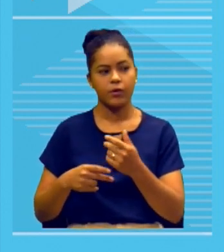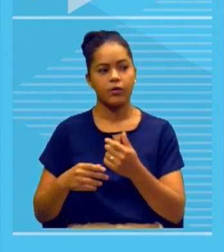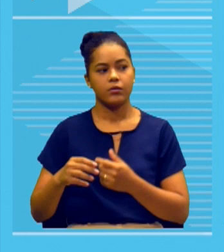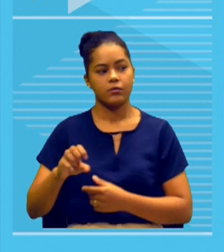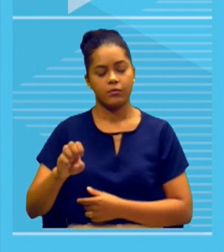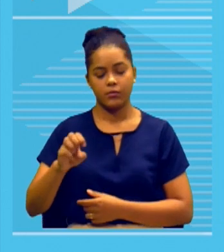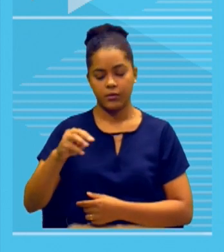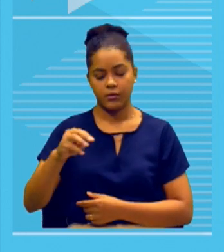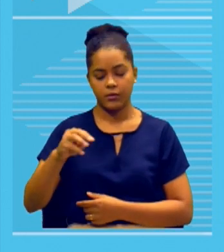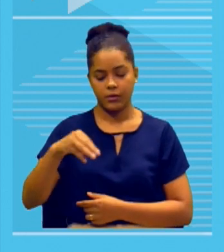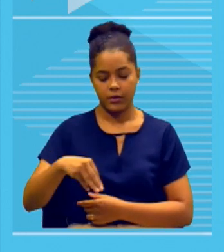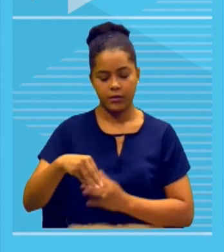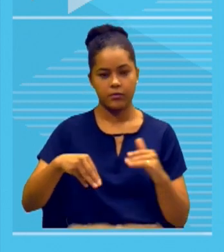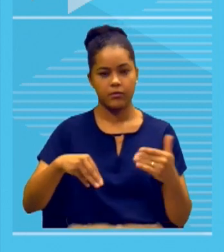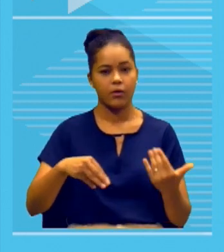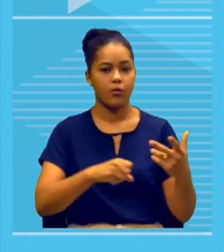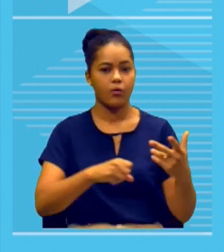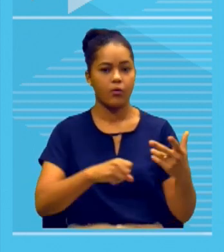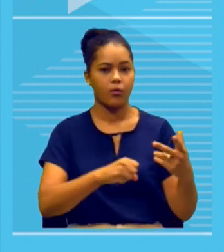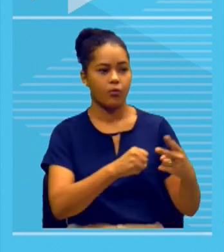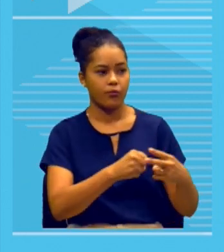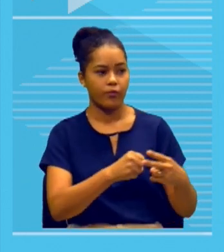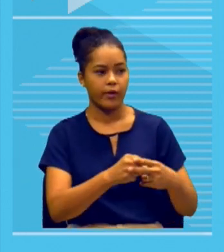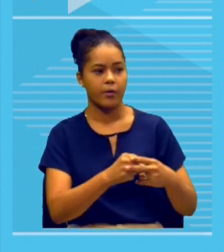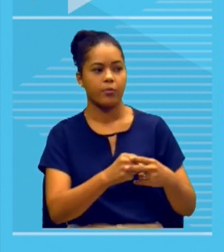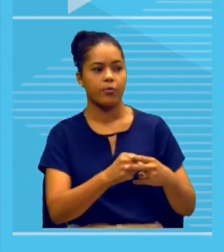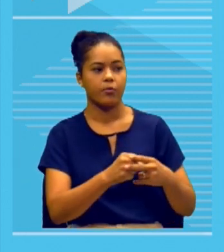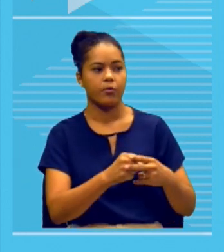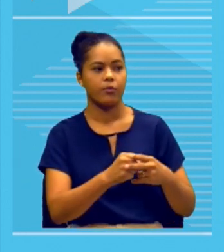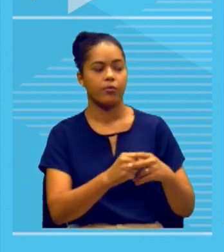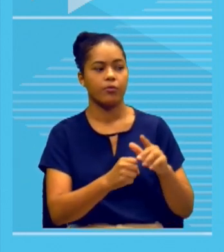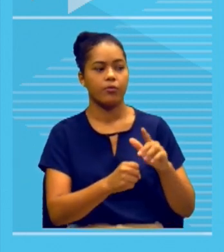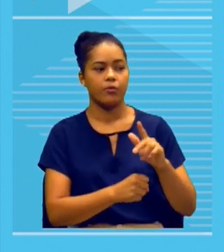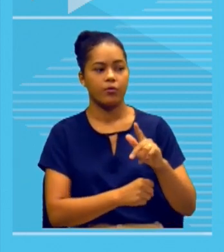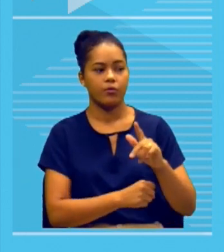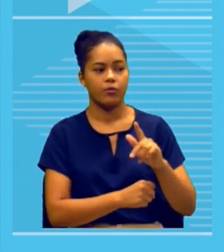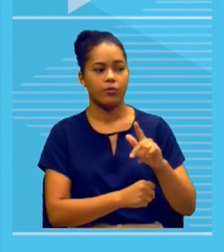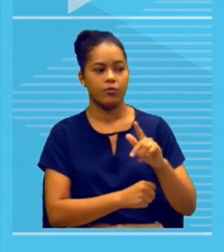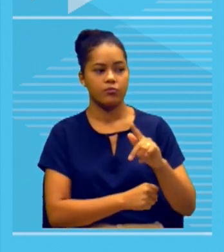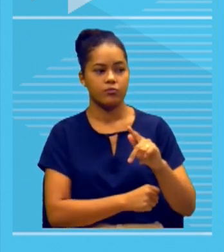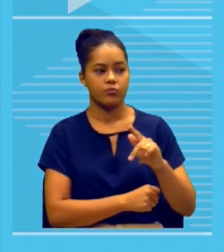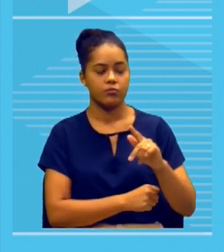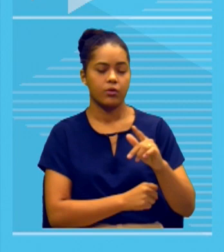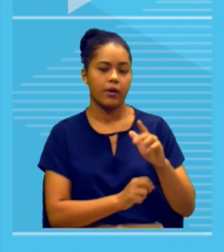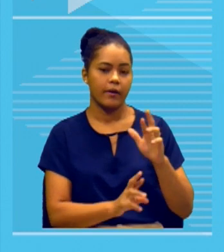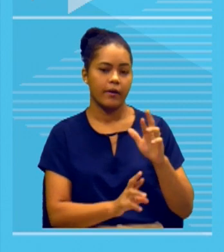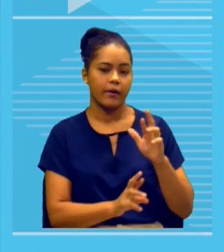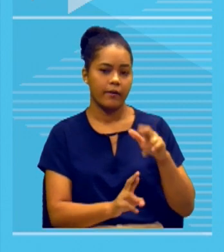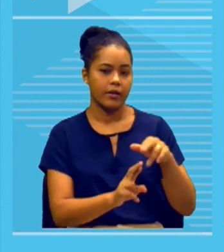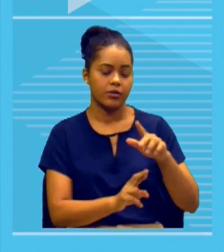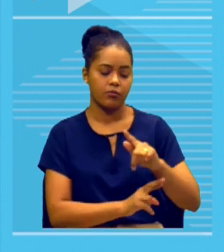no gerúndio verbo no gerúndio o pronome oblíquo